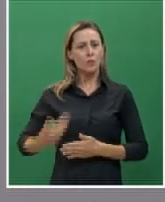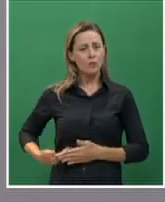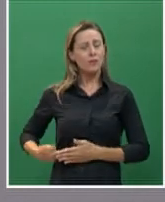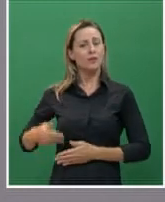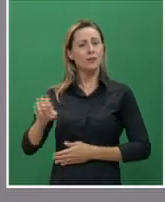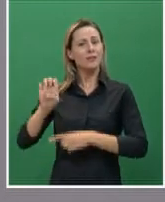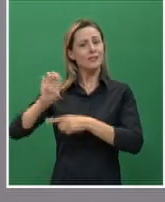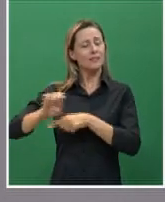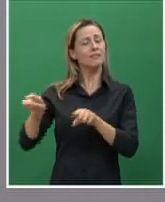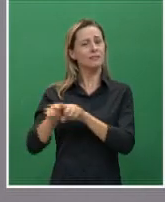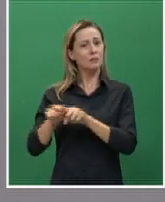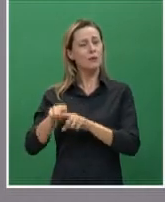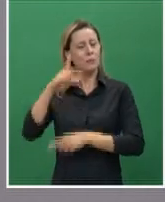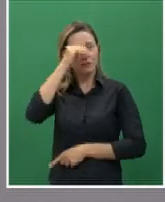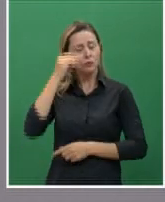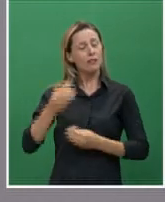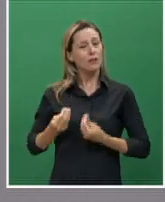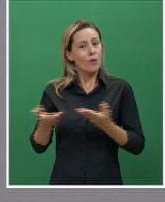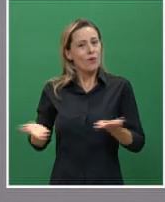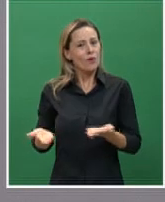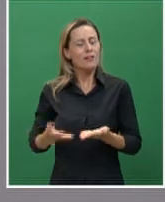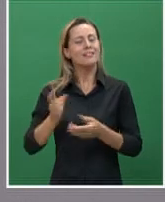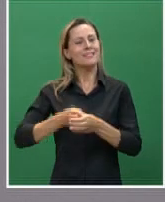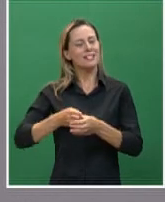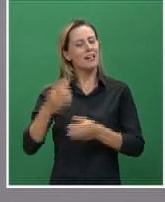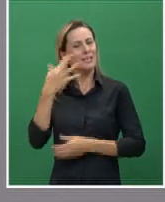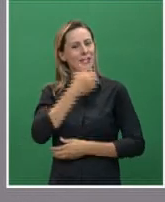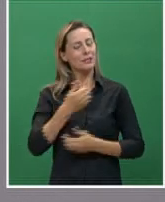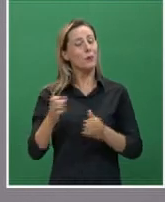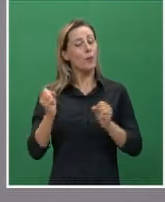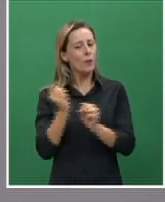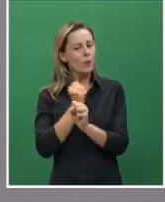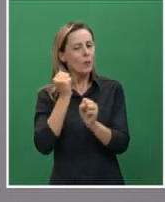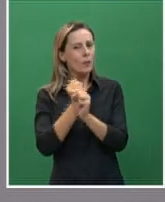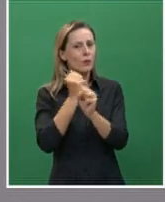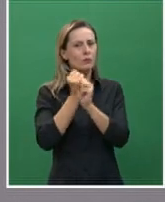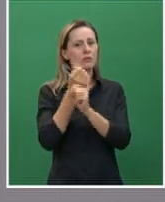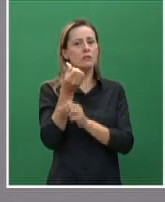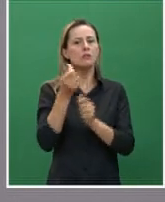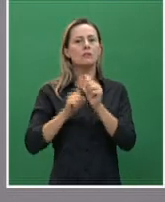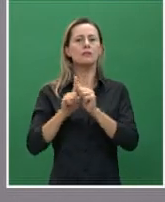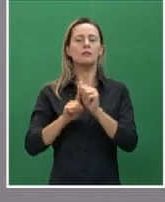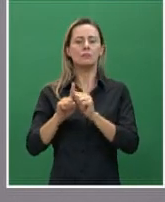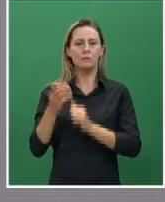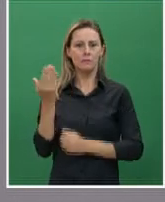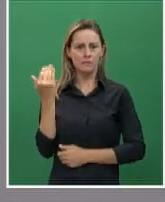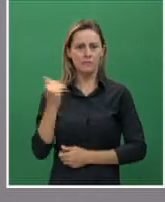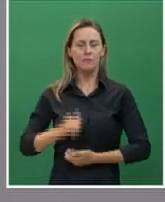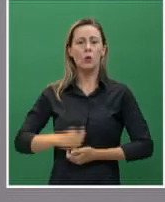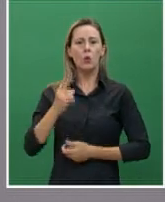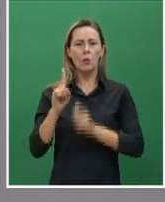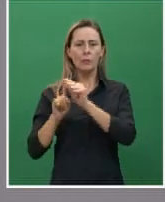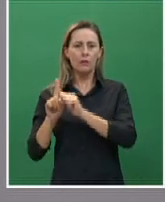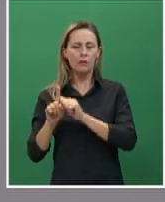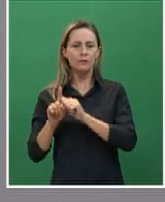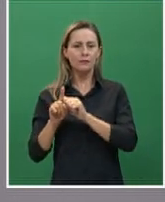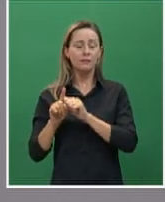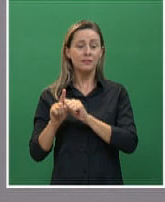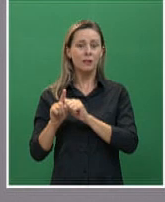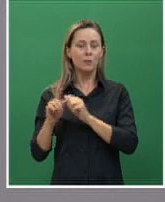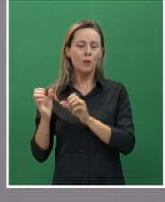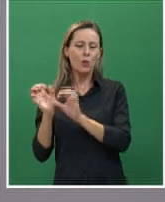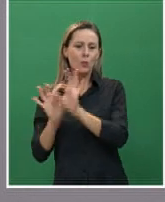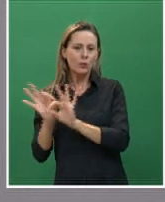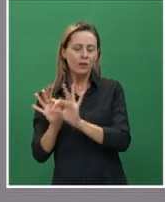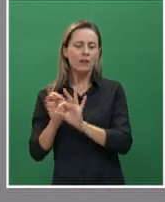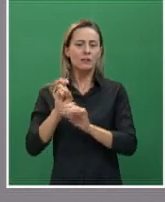entregamos uma hora equipamento turístico hoje é da cidade e foi construído em seis meses o mês para desmontar e cinco meses para